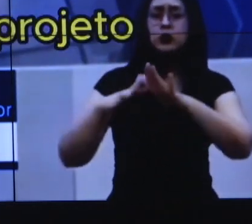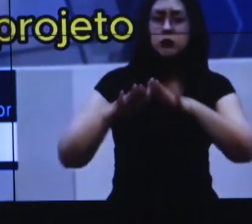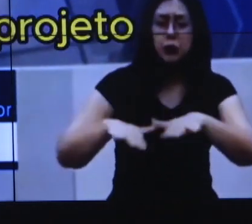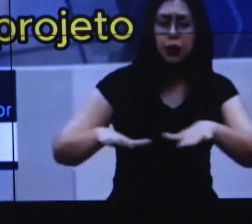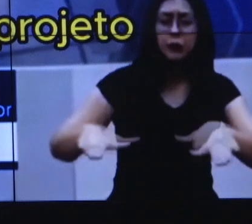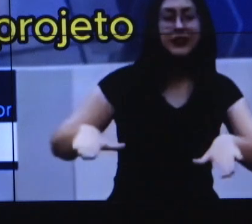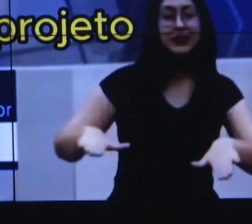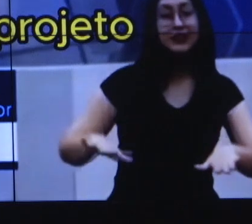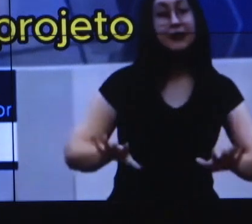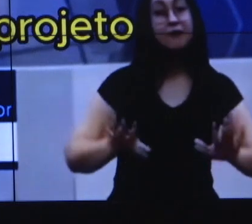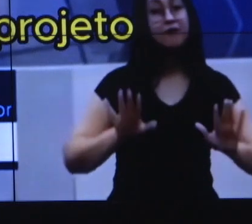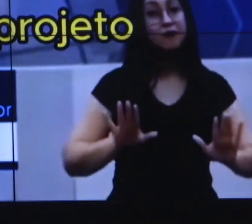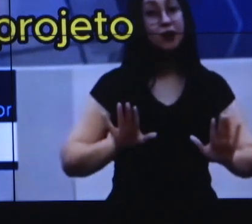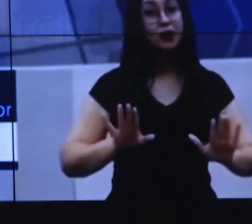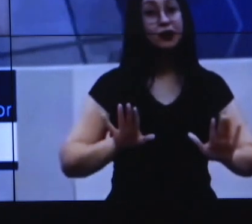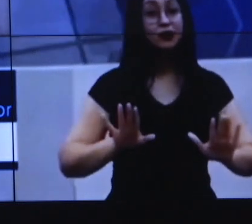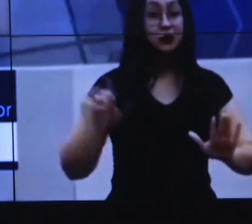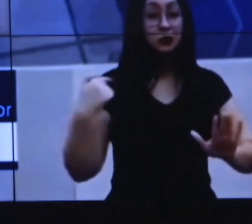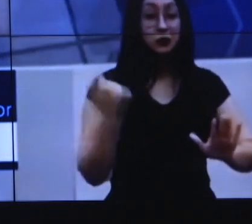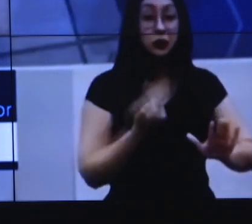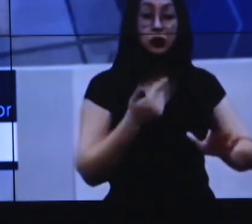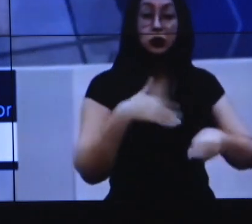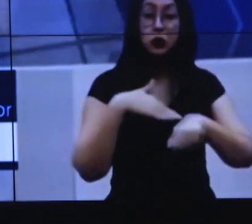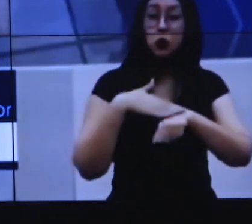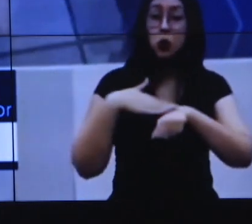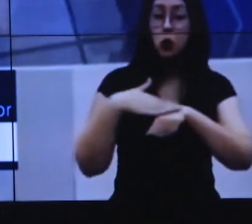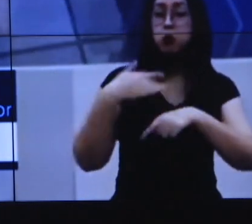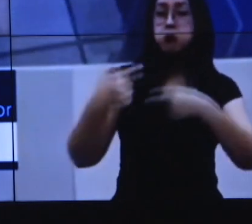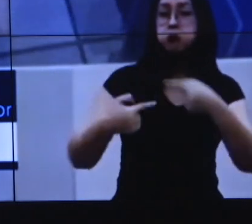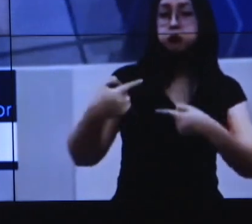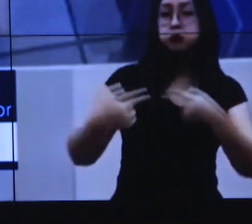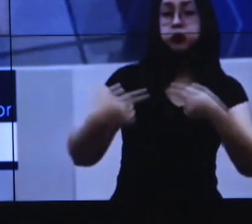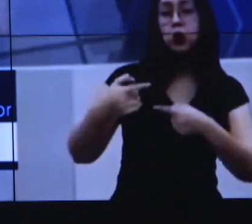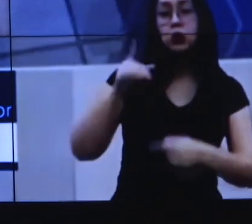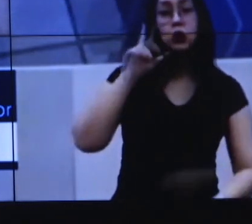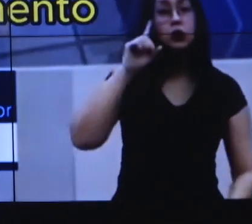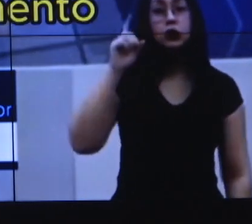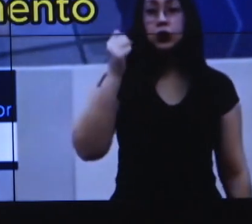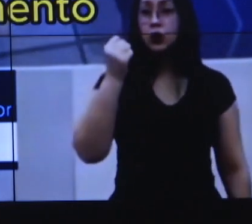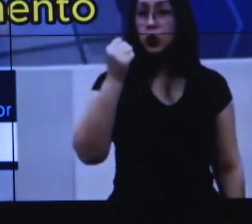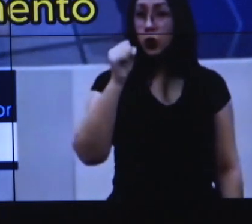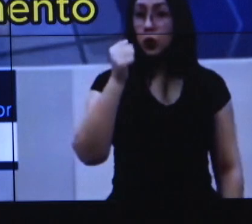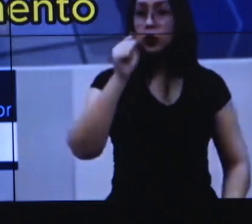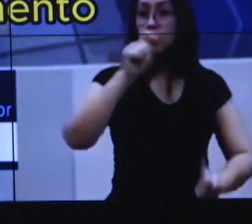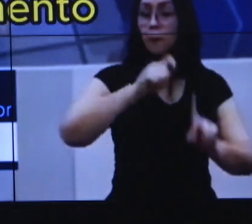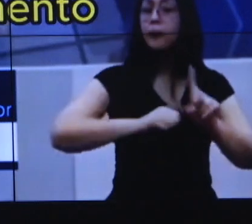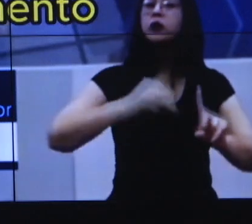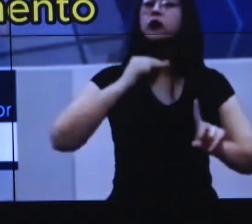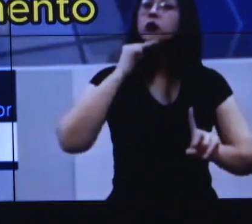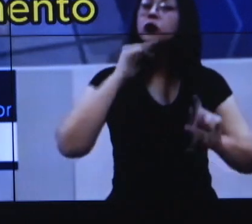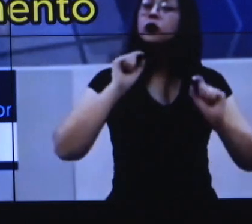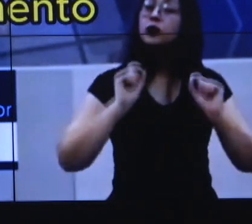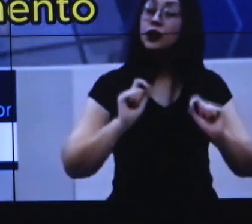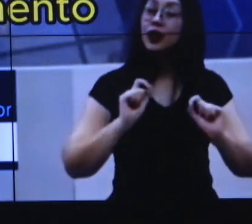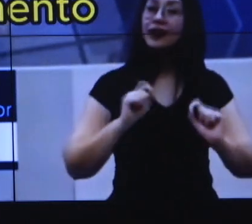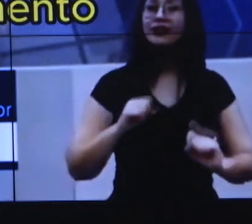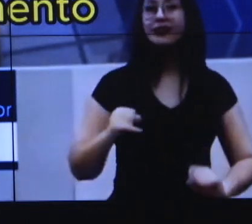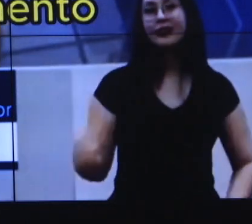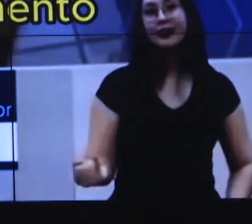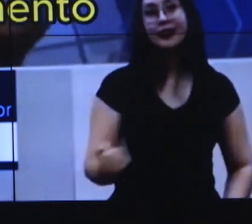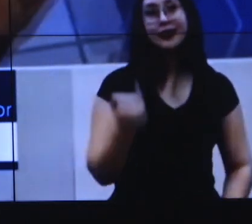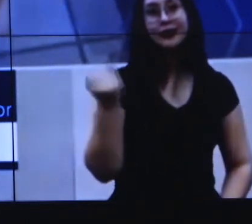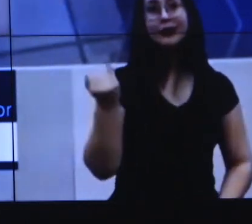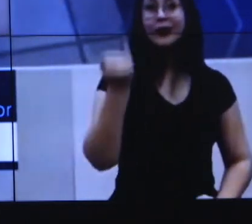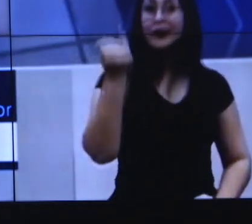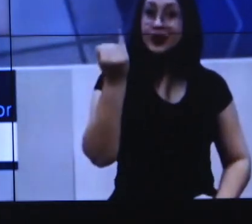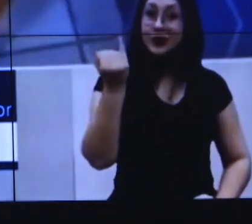gente discutiu aqui no projeto, no dia do 8 de março, né, vereadora Dulce, é que é fundamental o acompanhamento